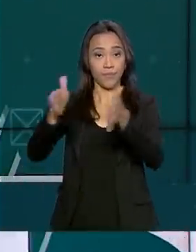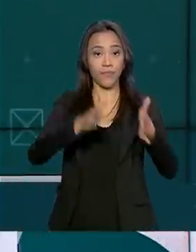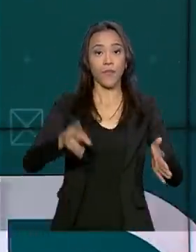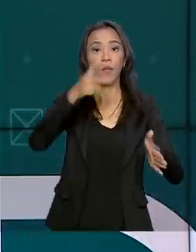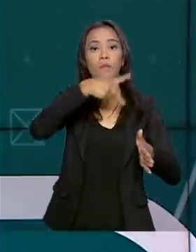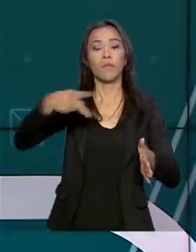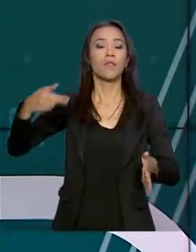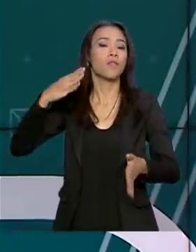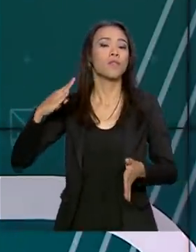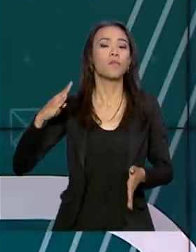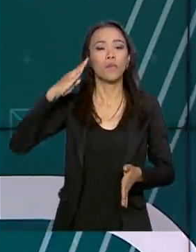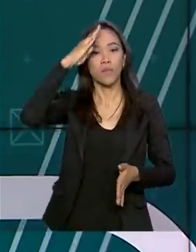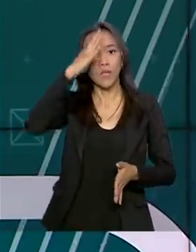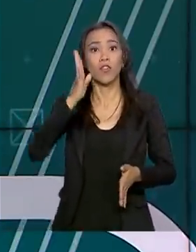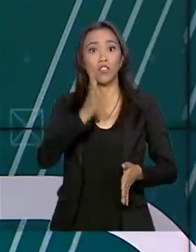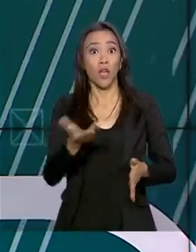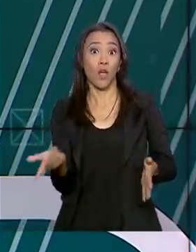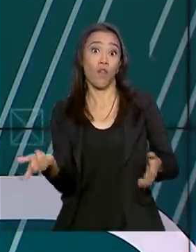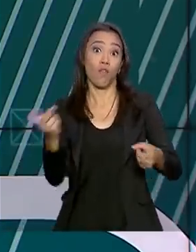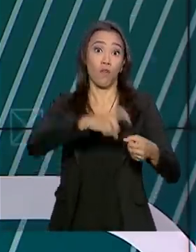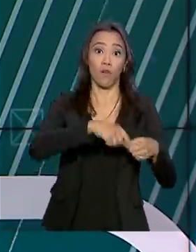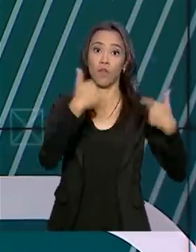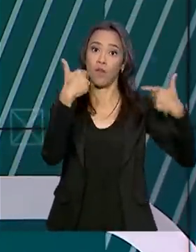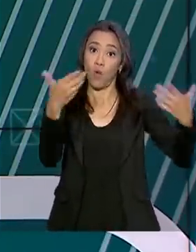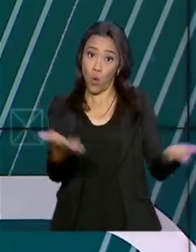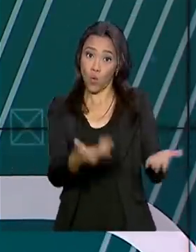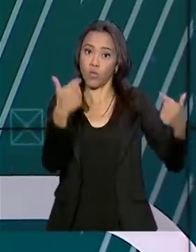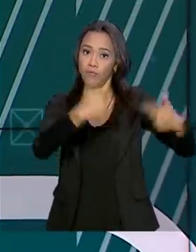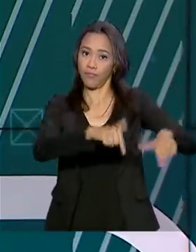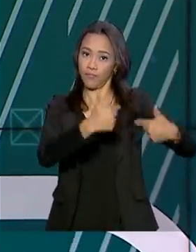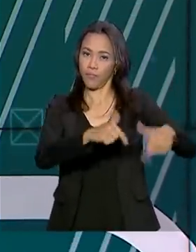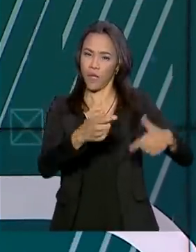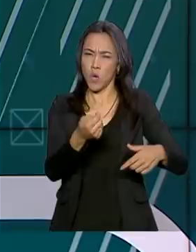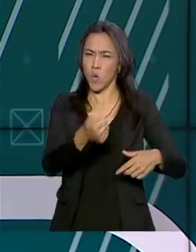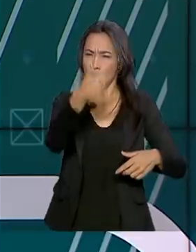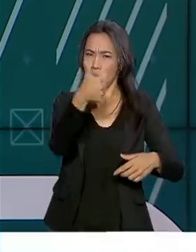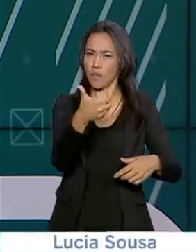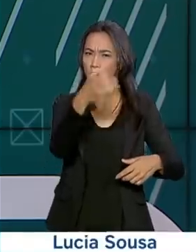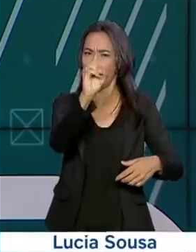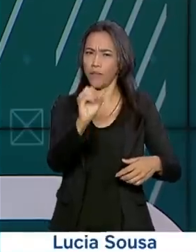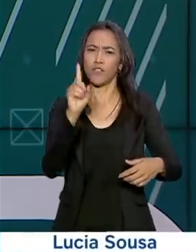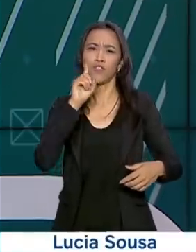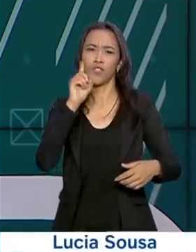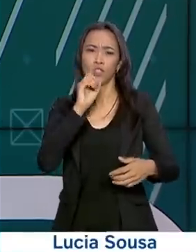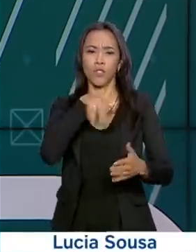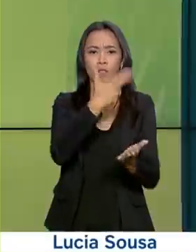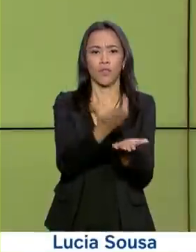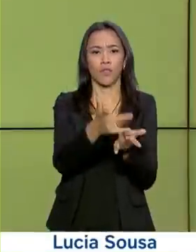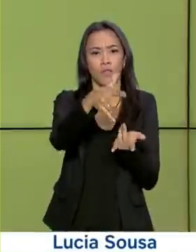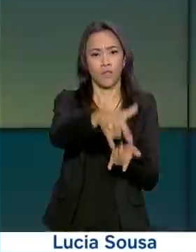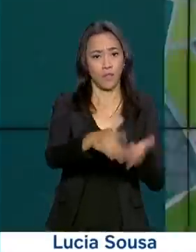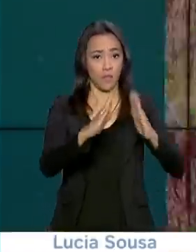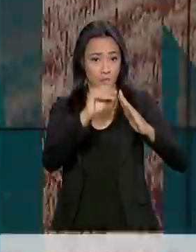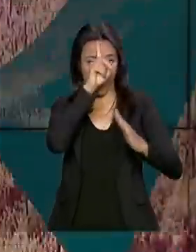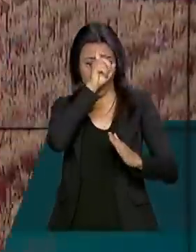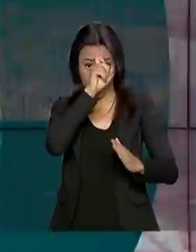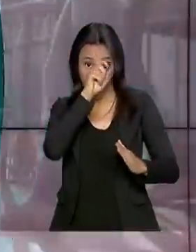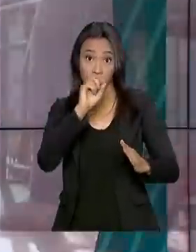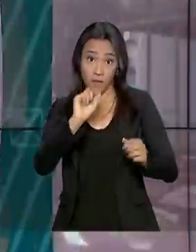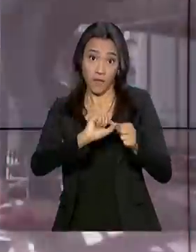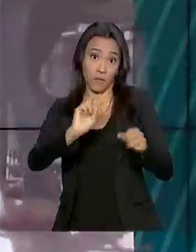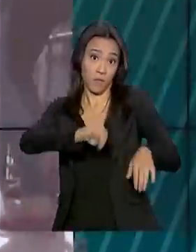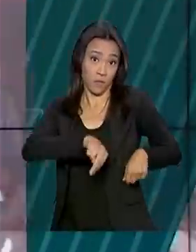O presidente Jair Bolsonaro reassume hoje o cargo, depois de quase 10 dias de internação, após a cirurgia na região do